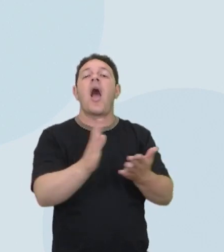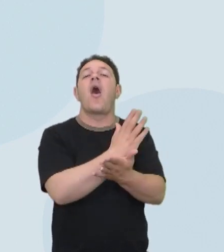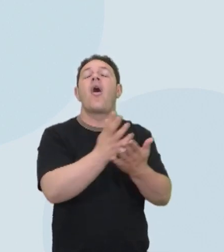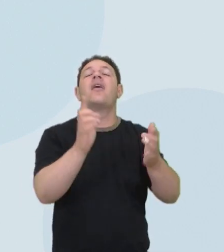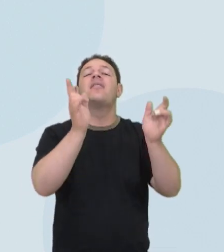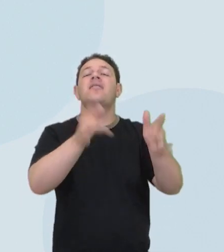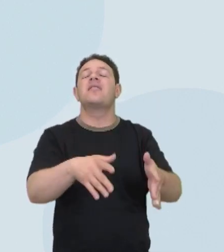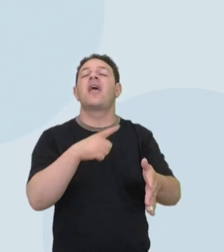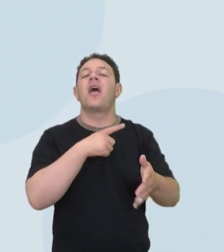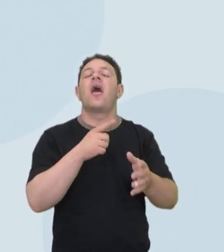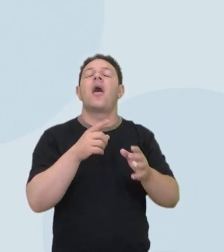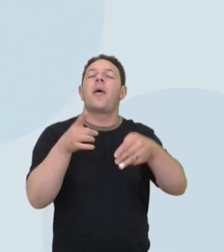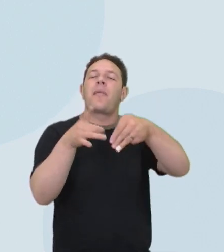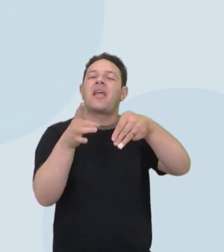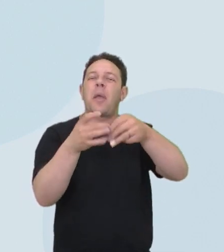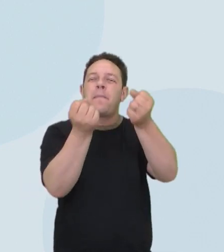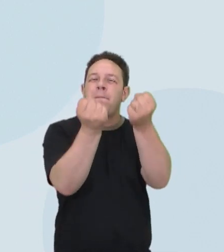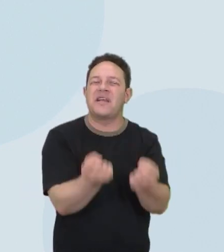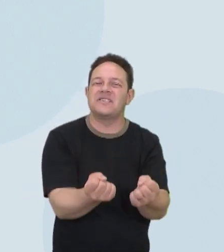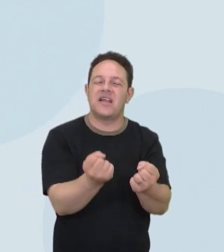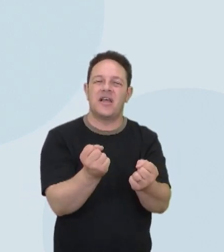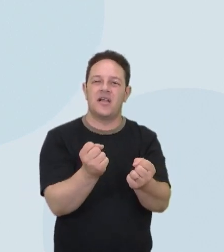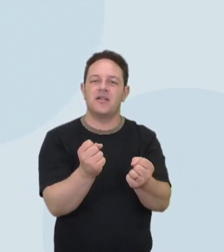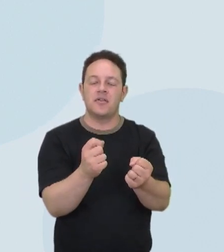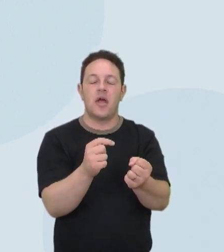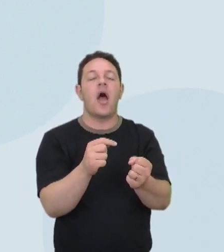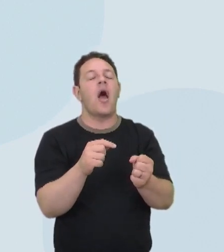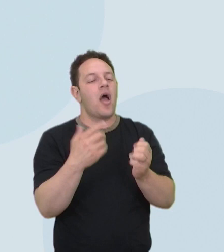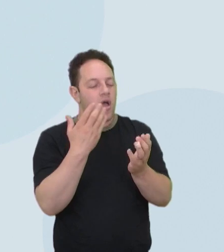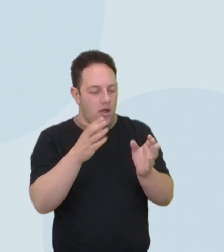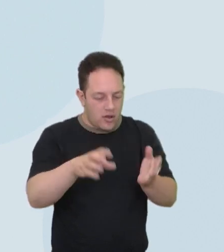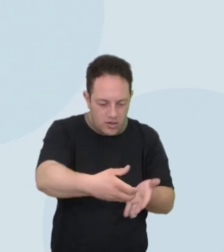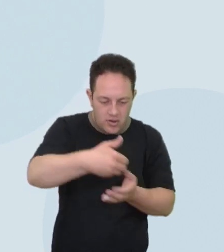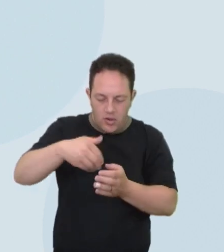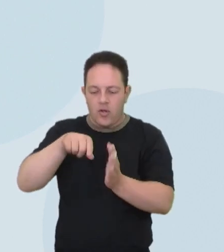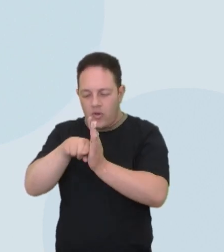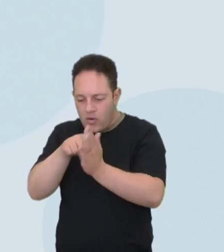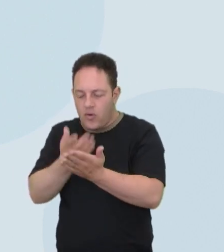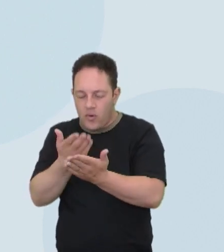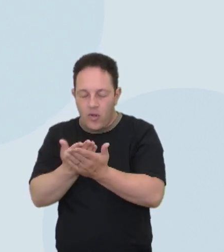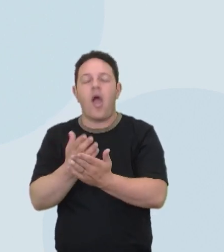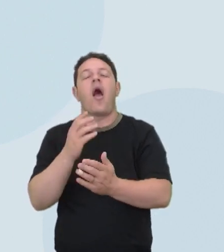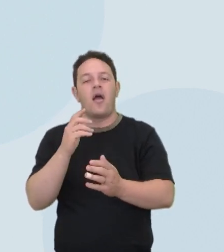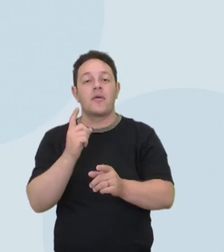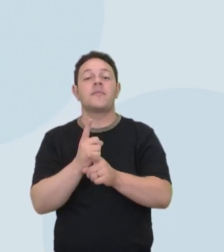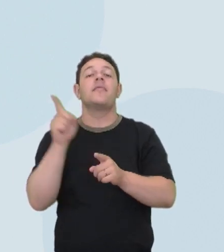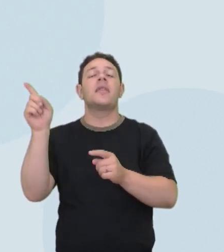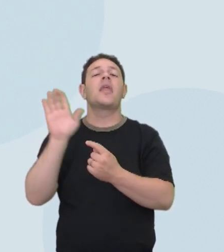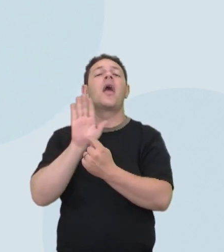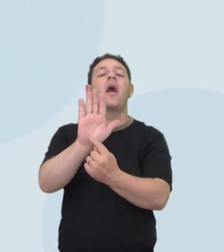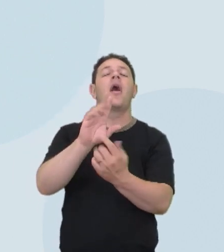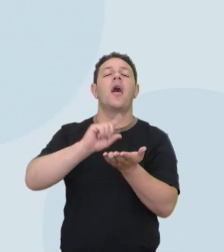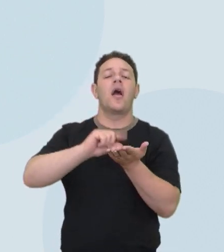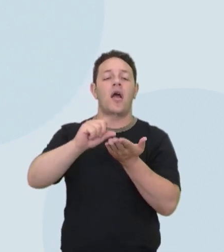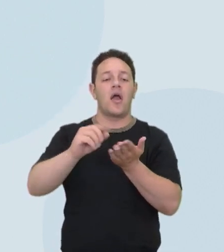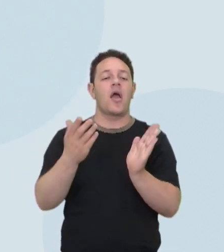metais pesados. Esse artigo que a gente analisou, ele foi apresentado na revista Applied and